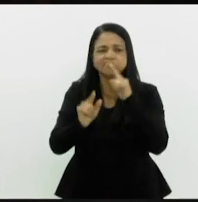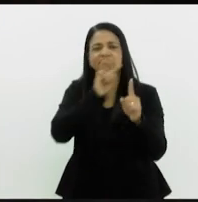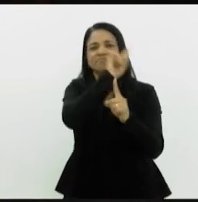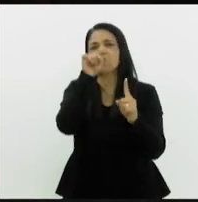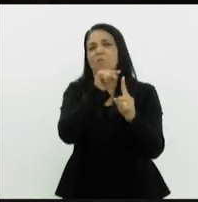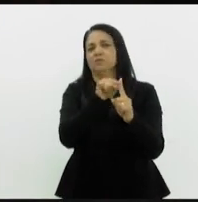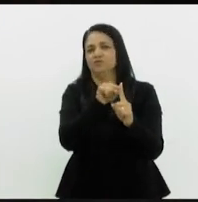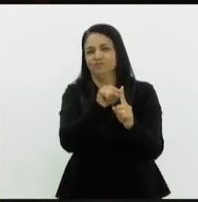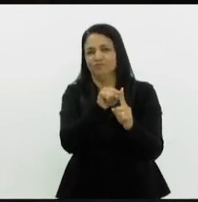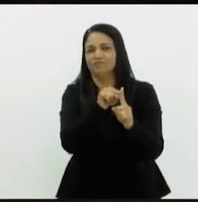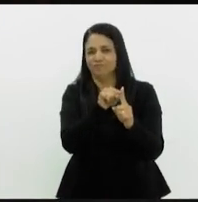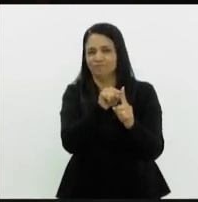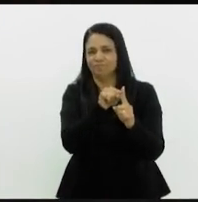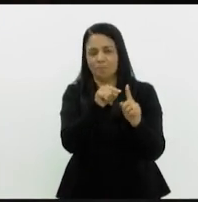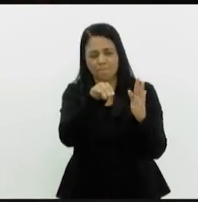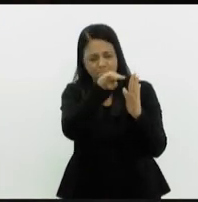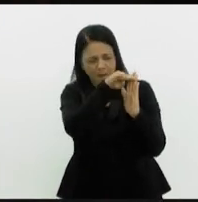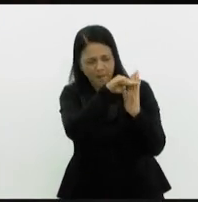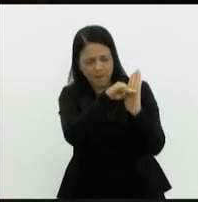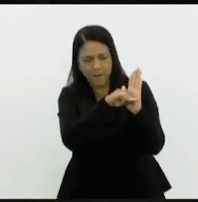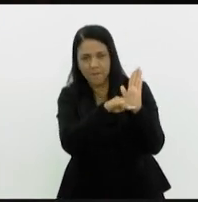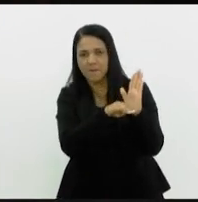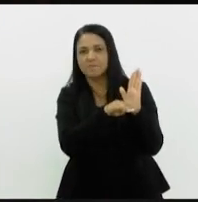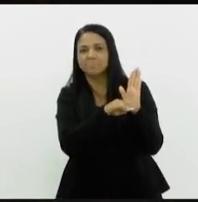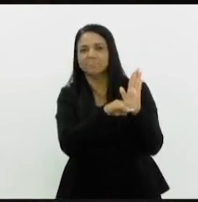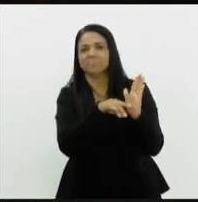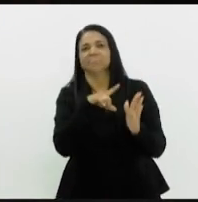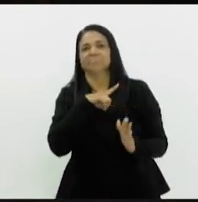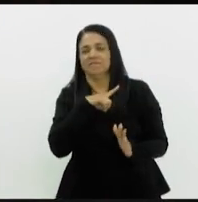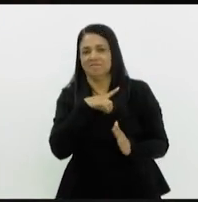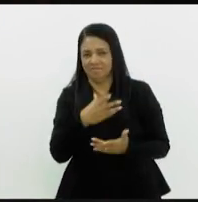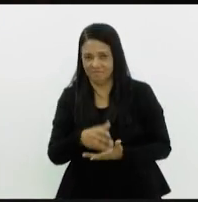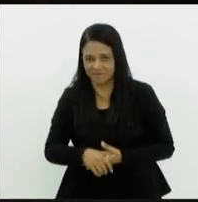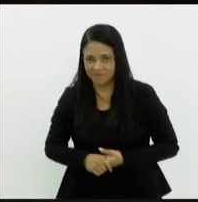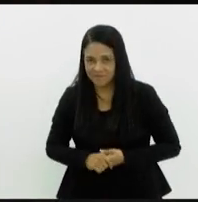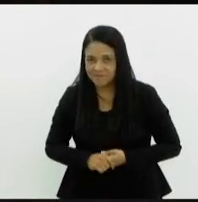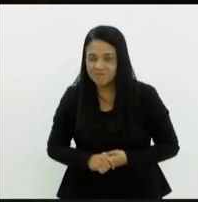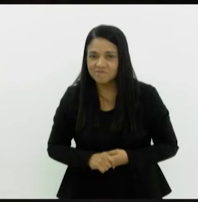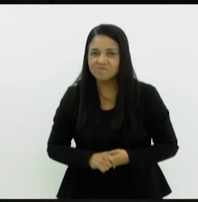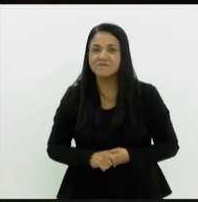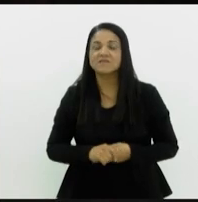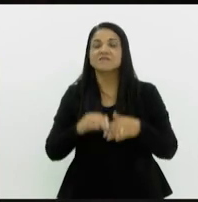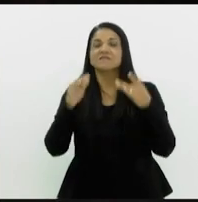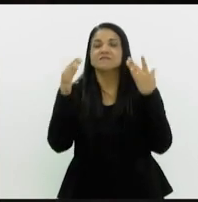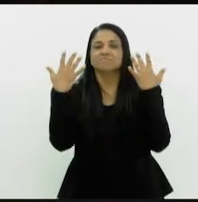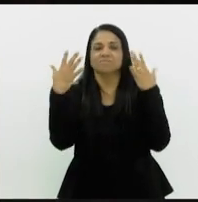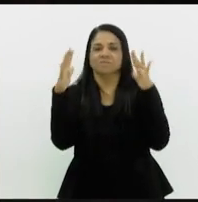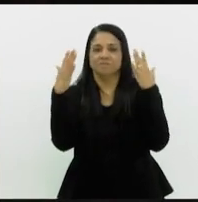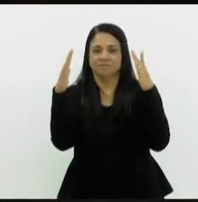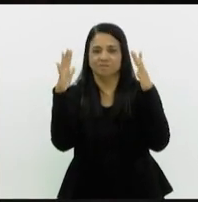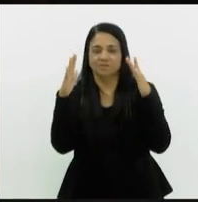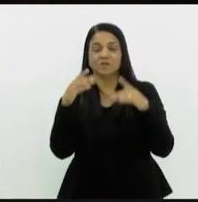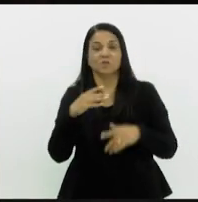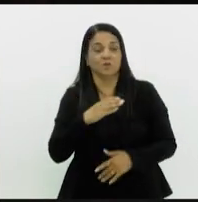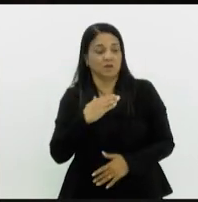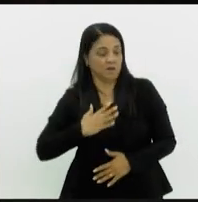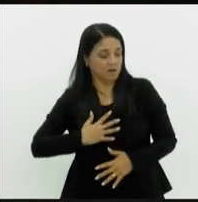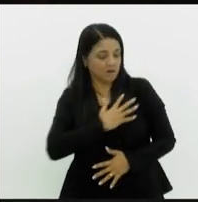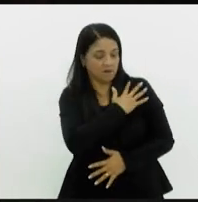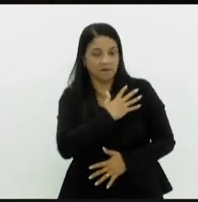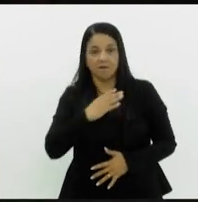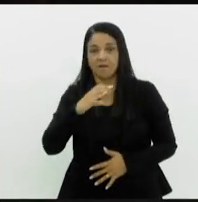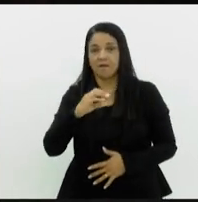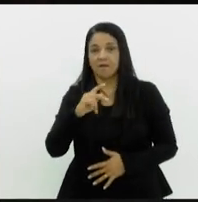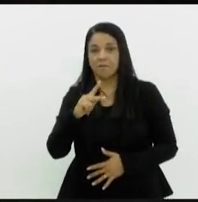os objetivos que ele pretende ser. Também parabenizar aqui o nosso capitão,